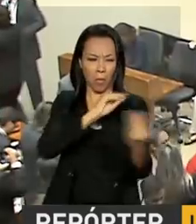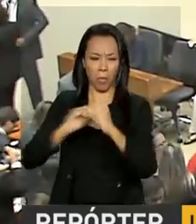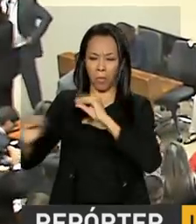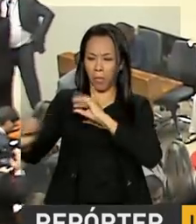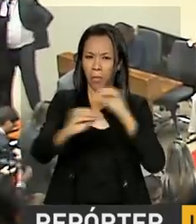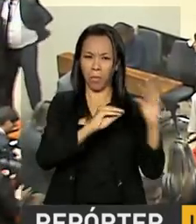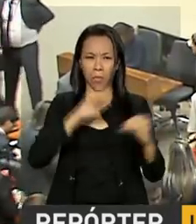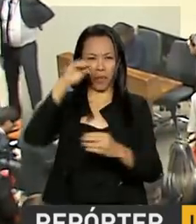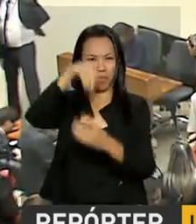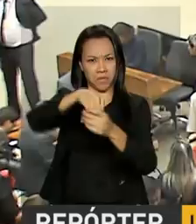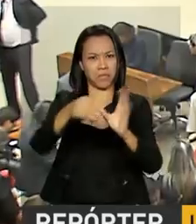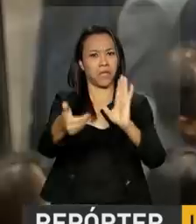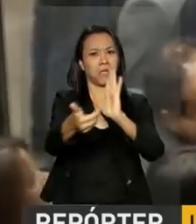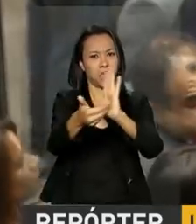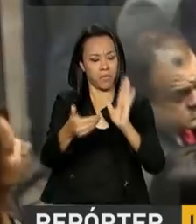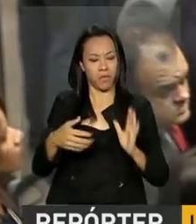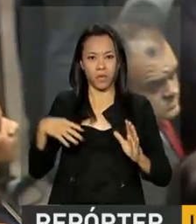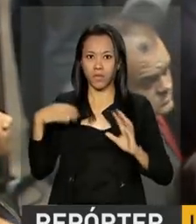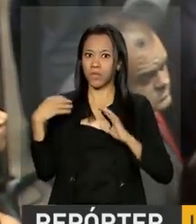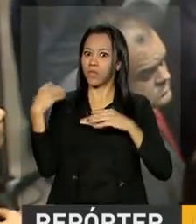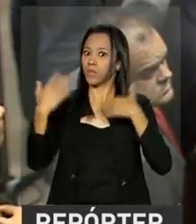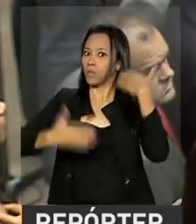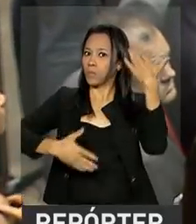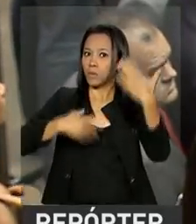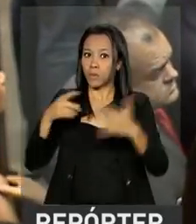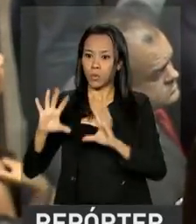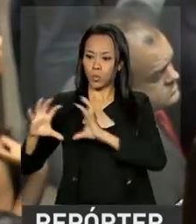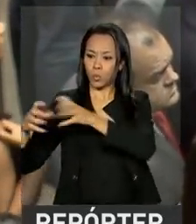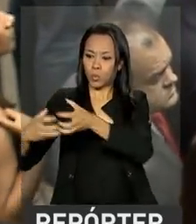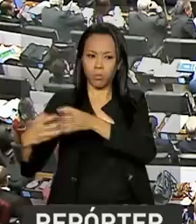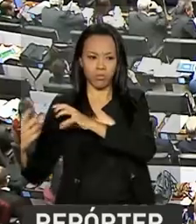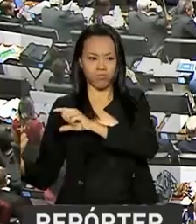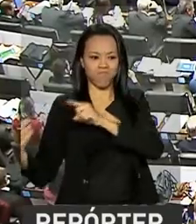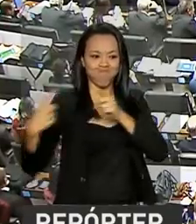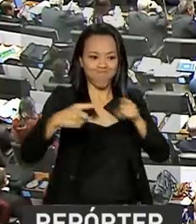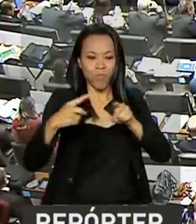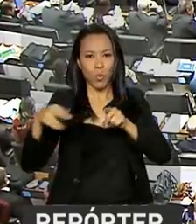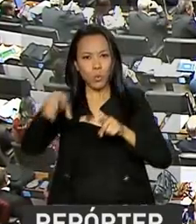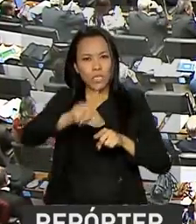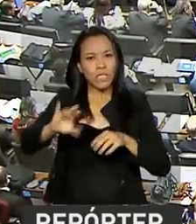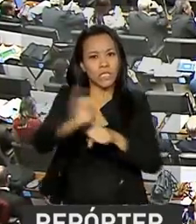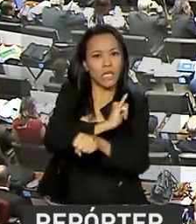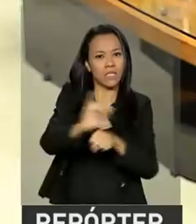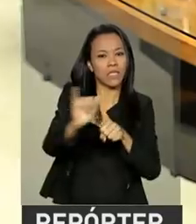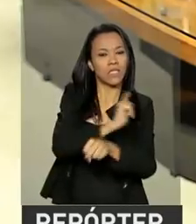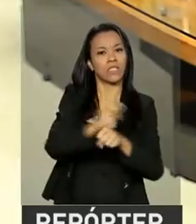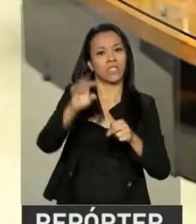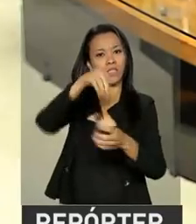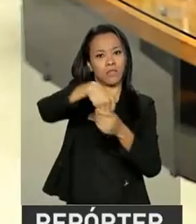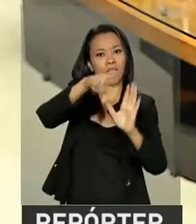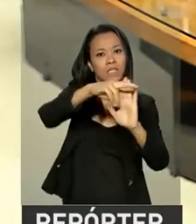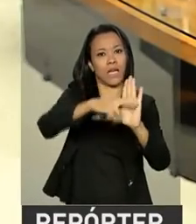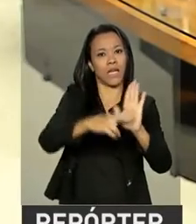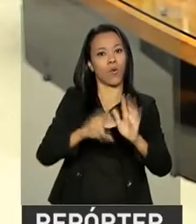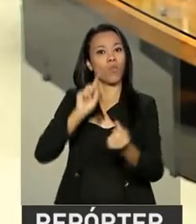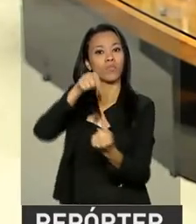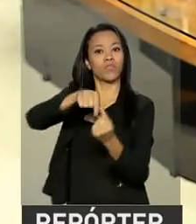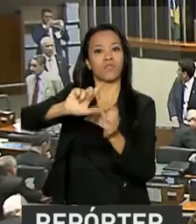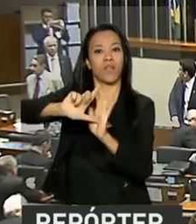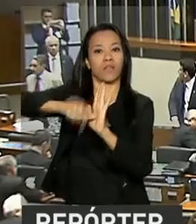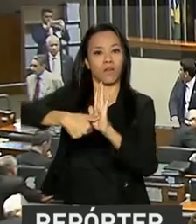um longo processo com a oposição se utilizando de instrumentos previstos no regimento para atrasar a votação